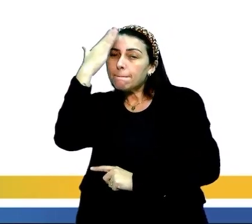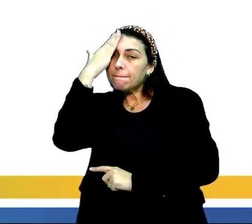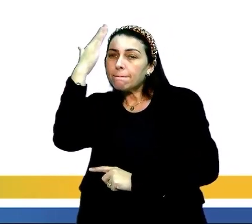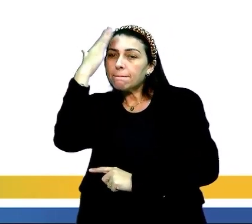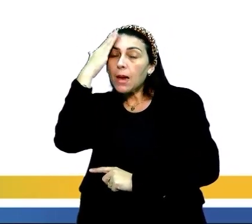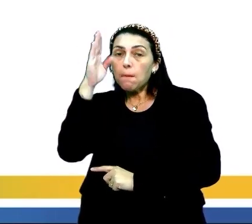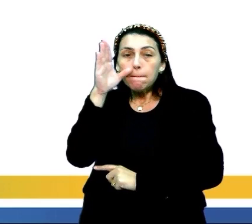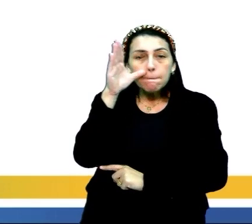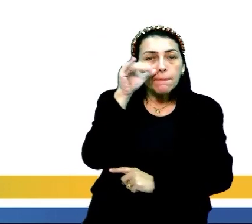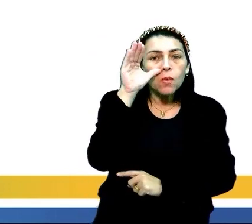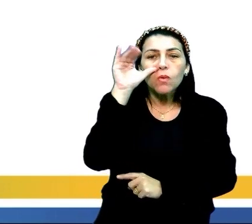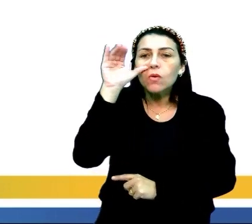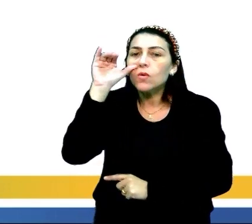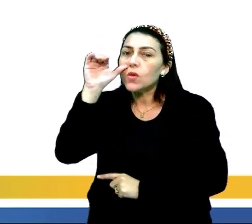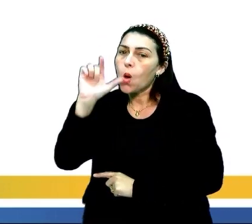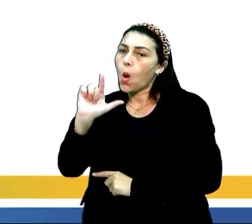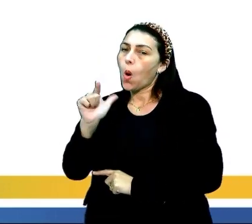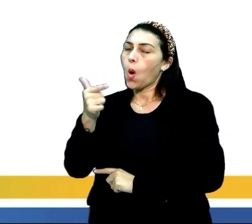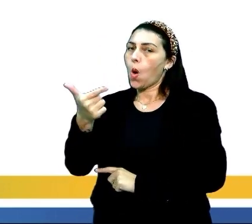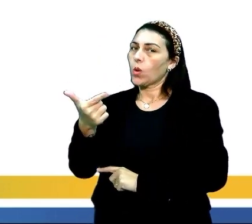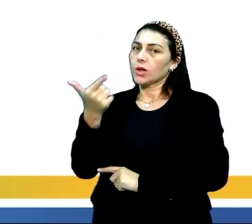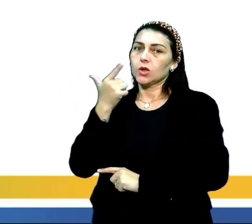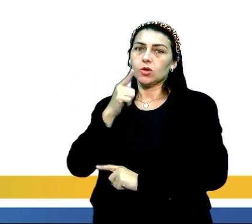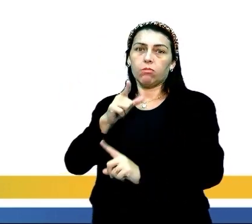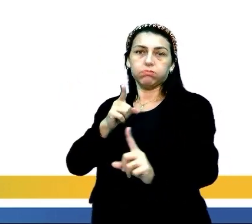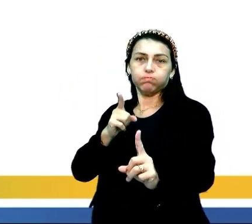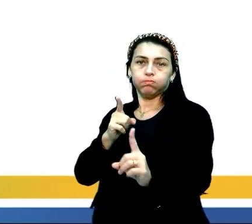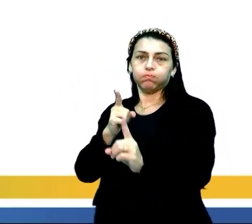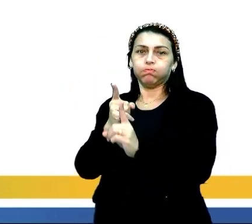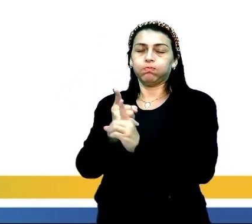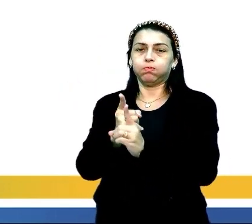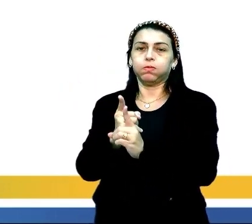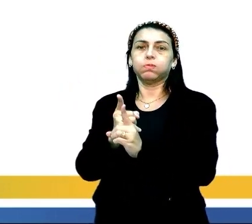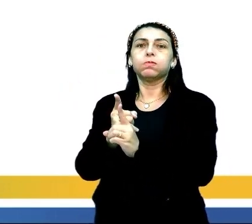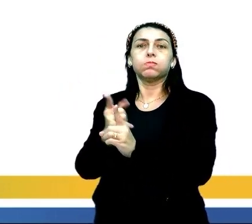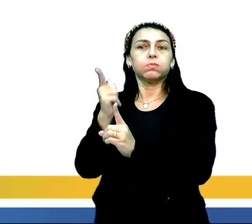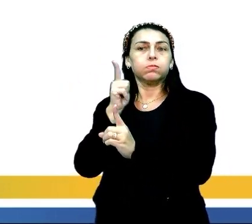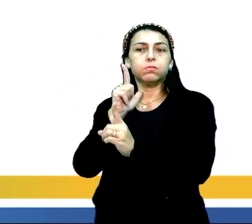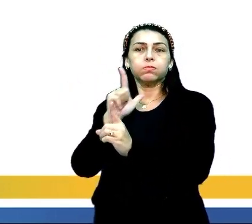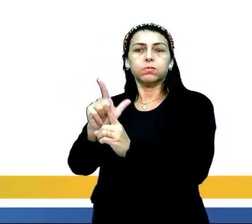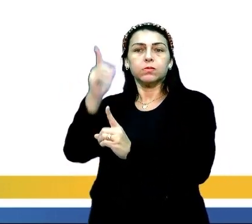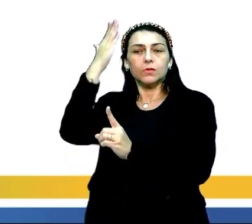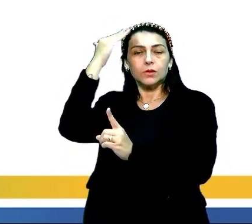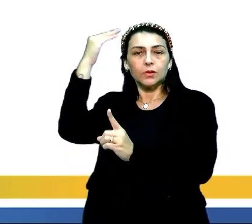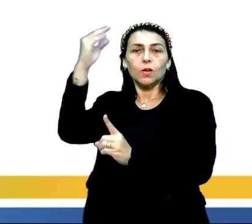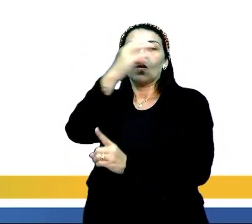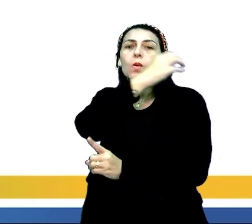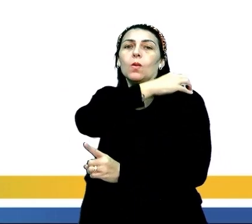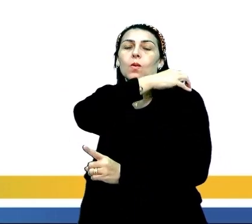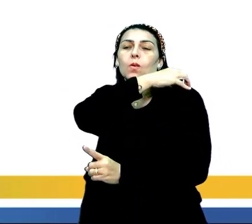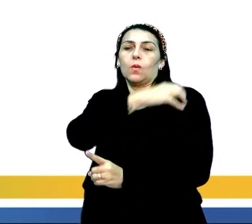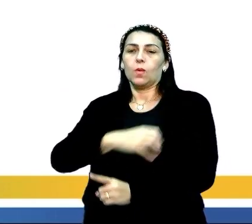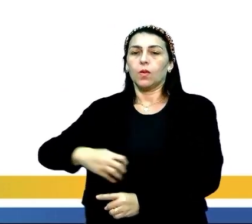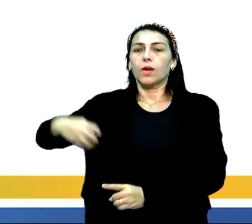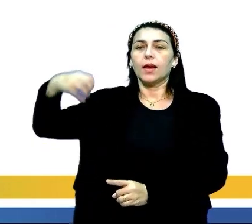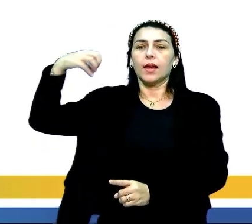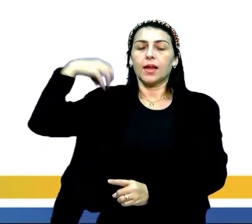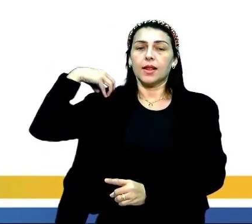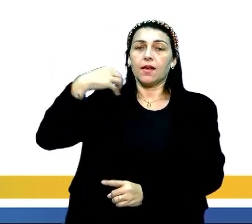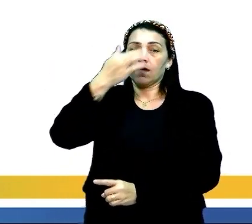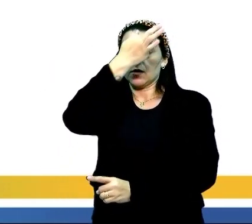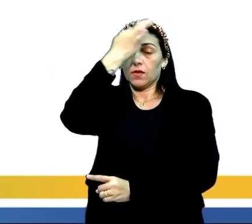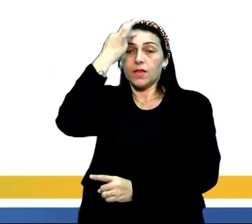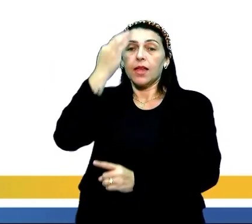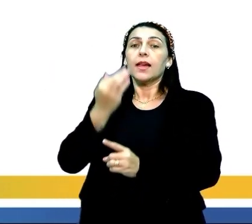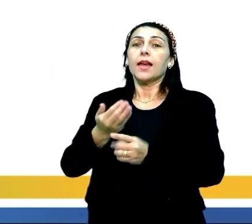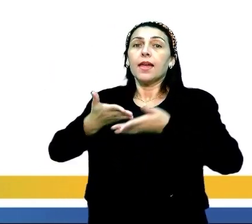desejam conhecer, só por curiosidade. O Aristóteles dizia que a filosofia nasce do espanto, e